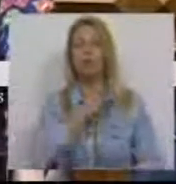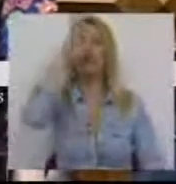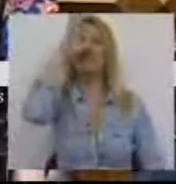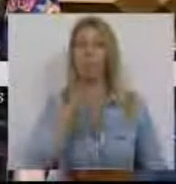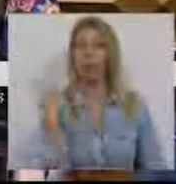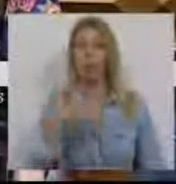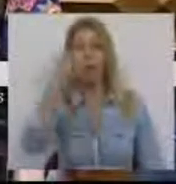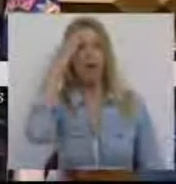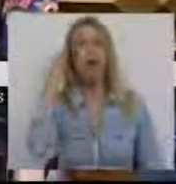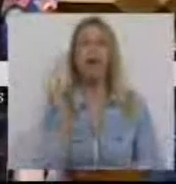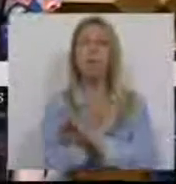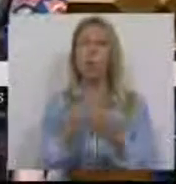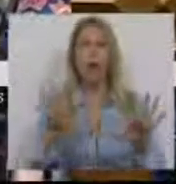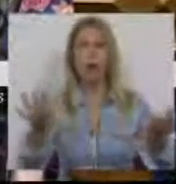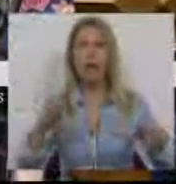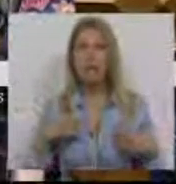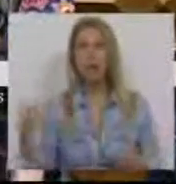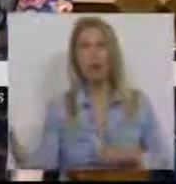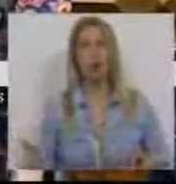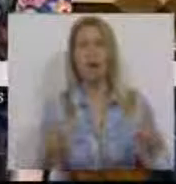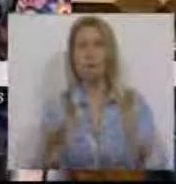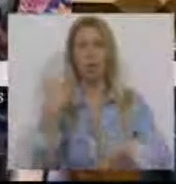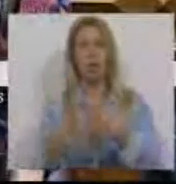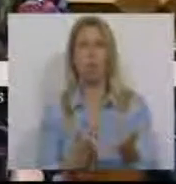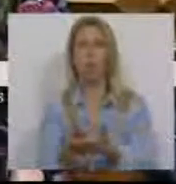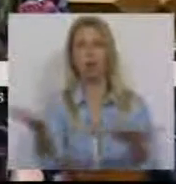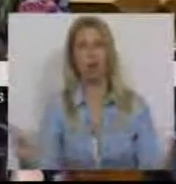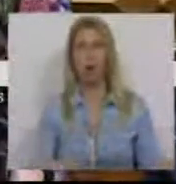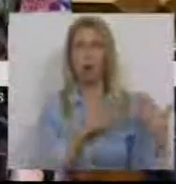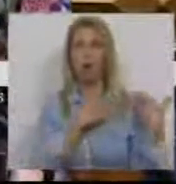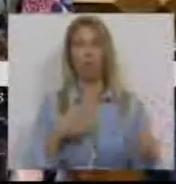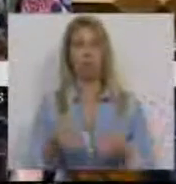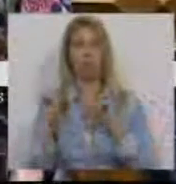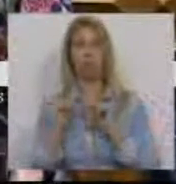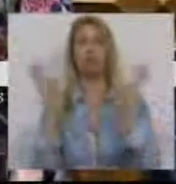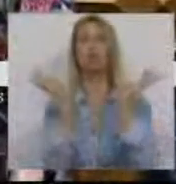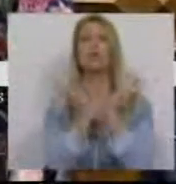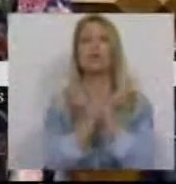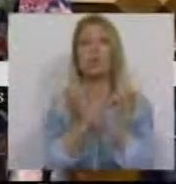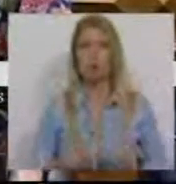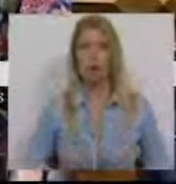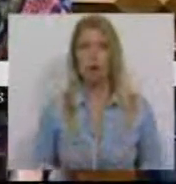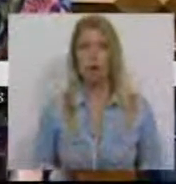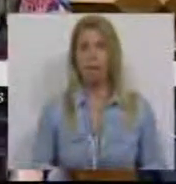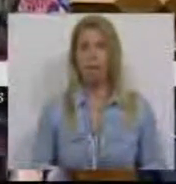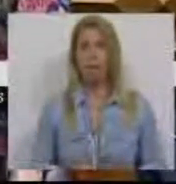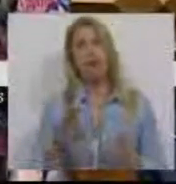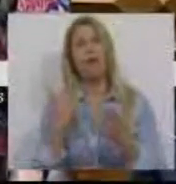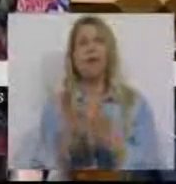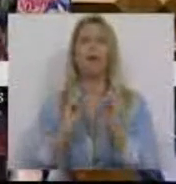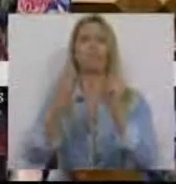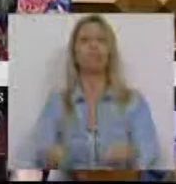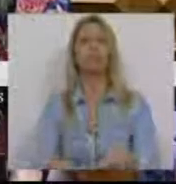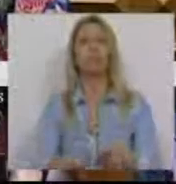que é inaceitável continuar este caminho de desresponsabilização da Segurança Social e de atirar esta